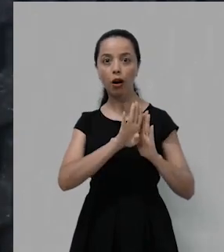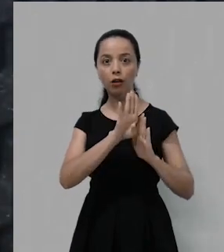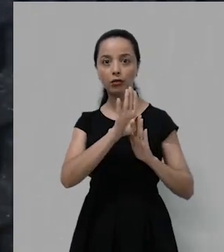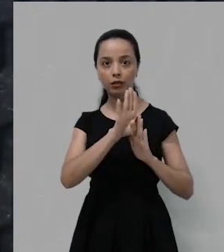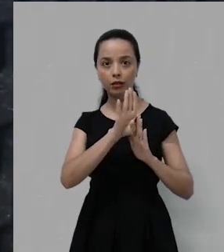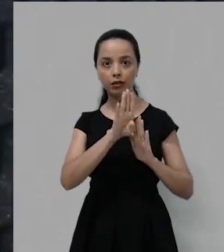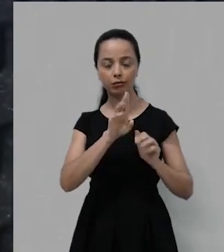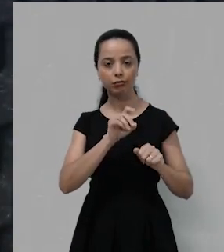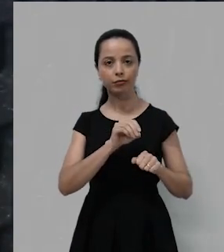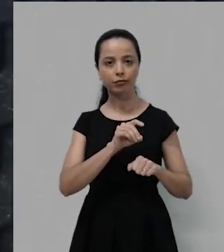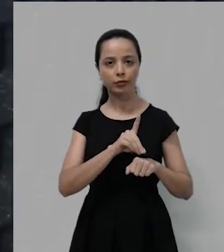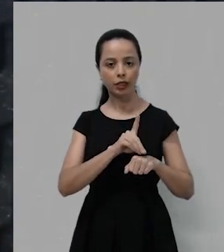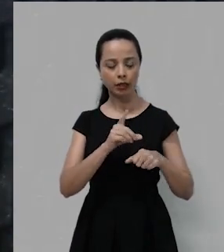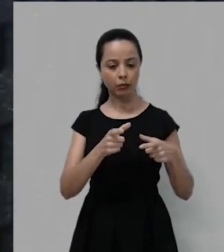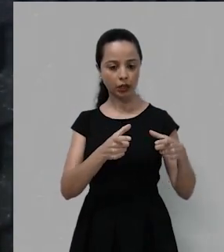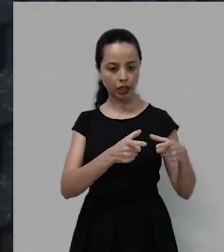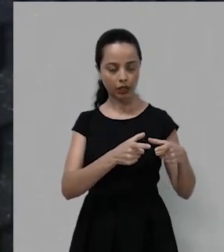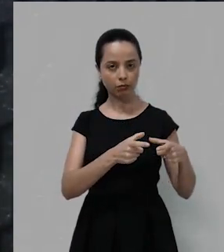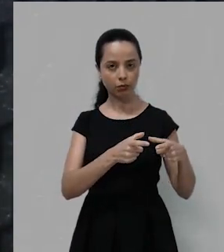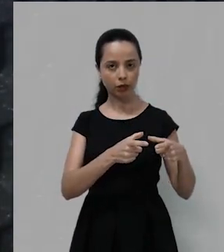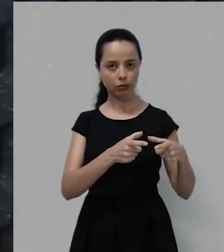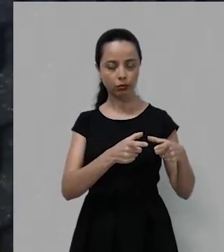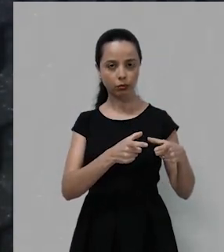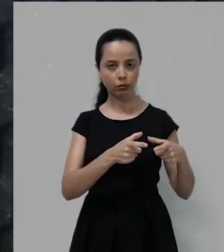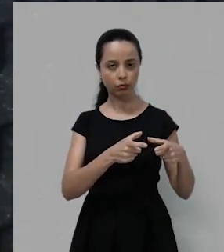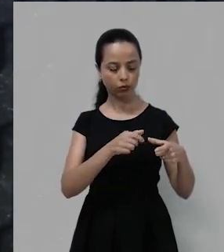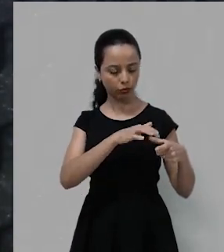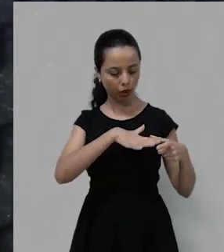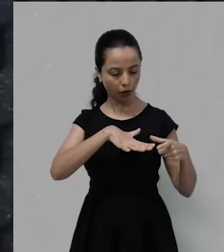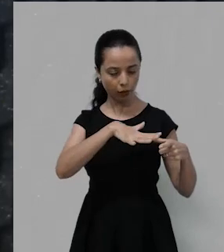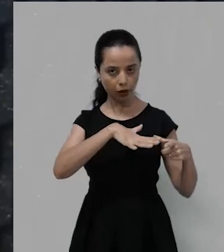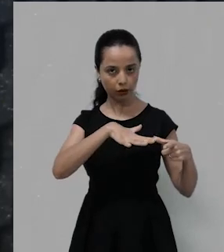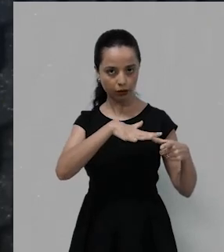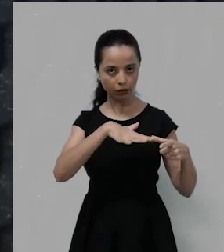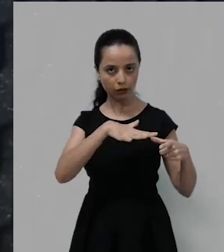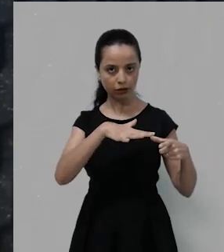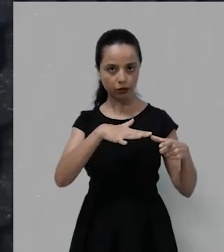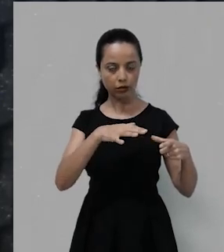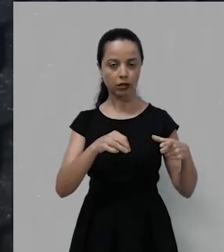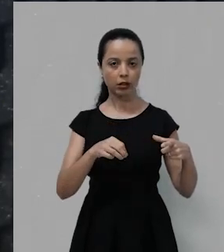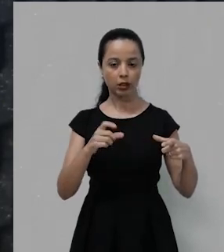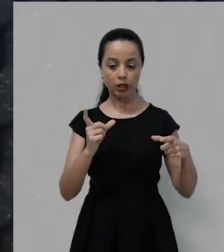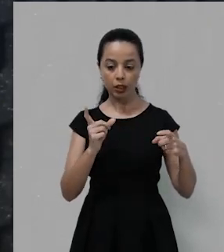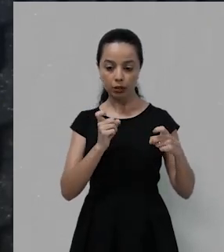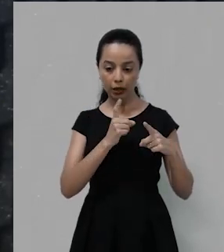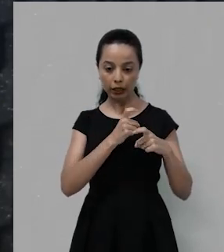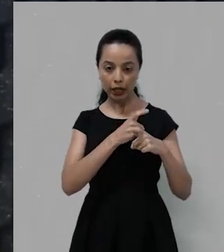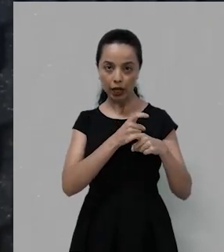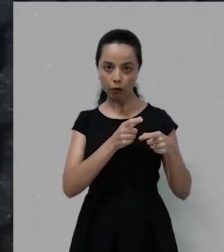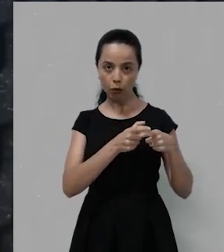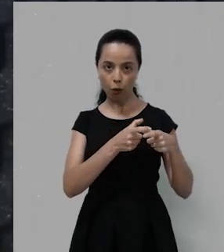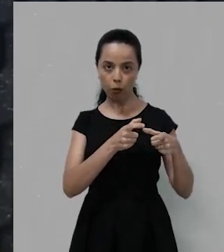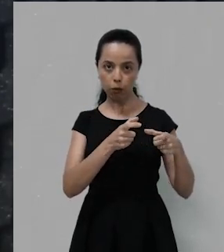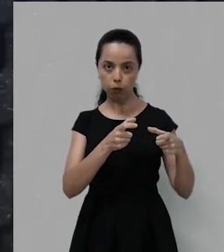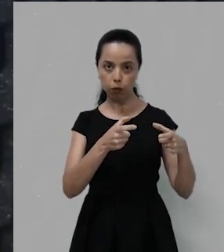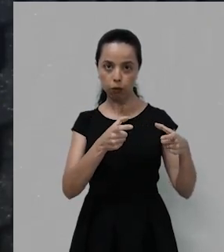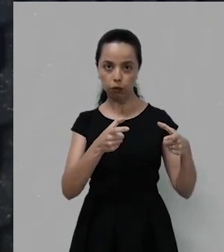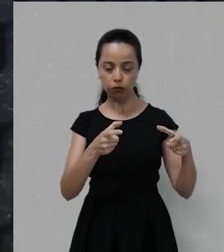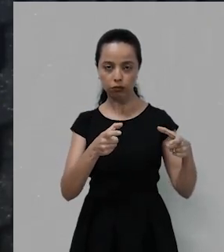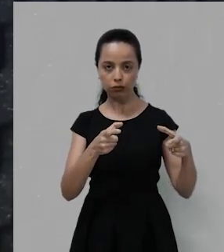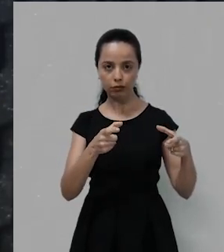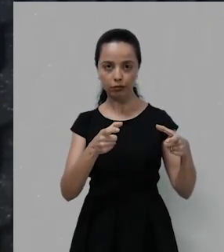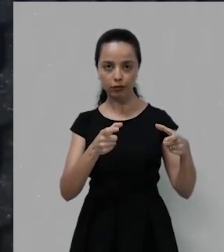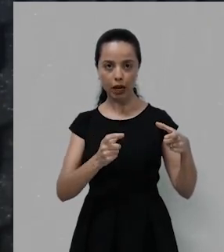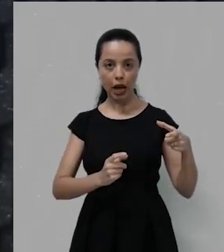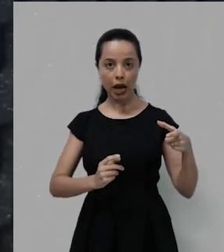no mesmo espaço, né, no mesmo espaço físico, foi aumentando o número de indivíduos, até chegar